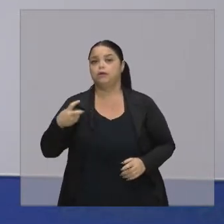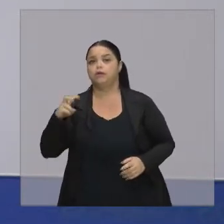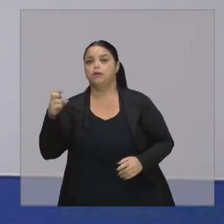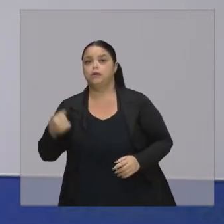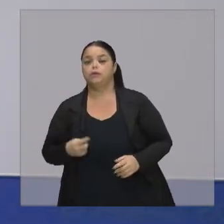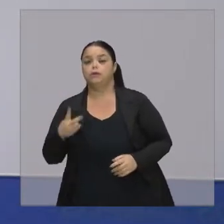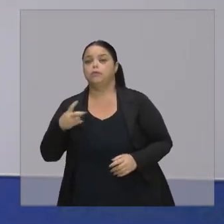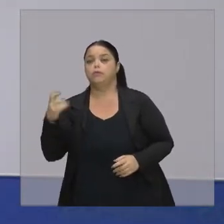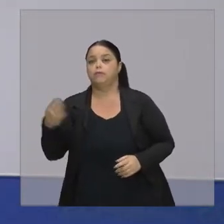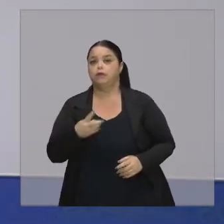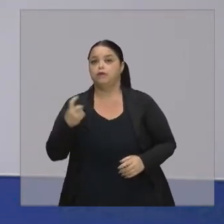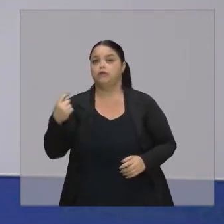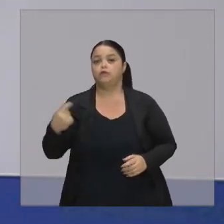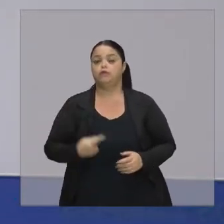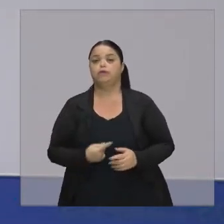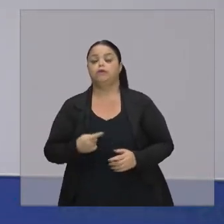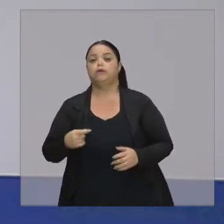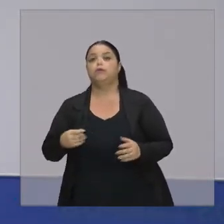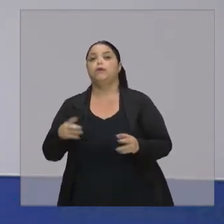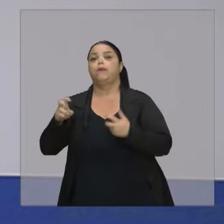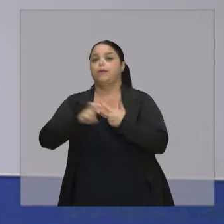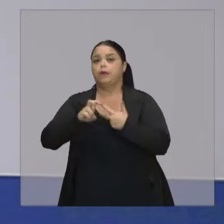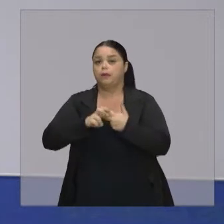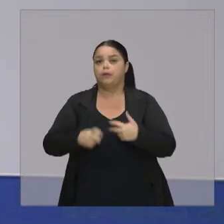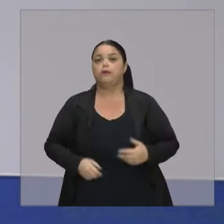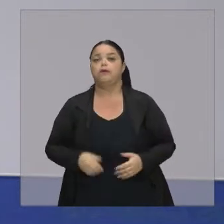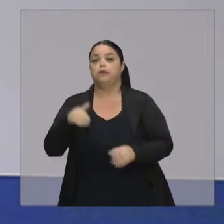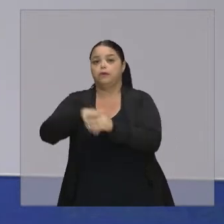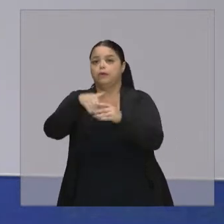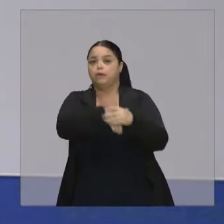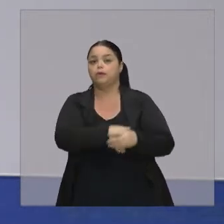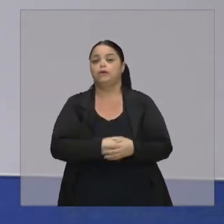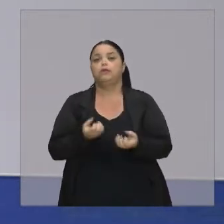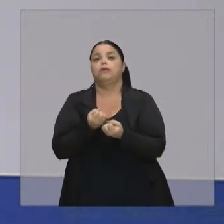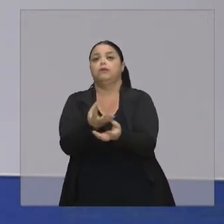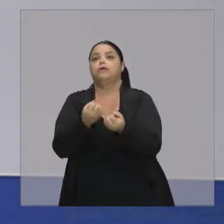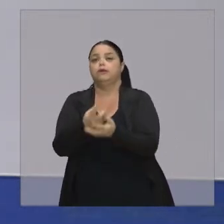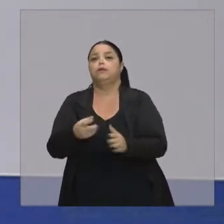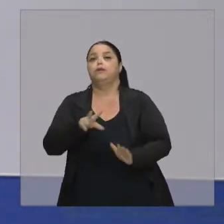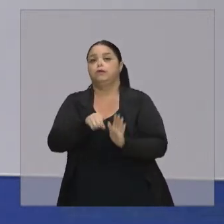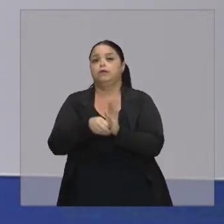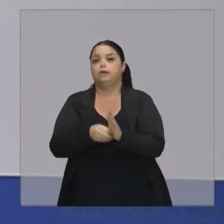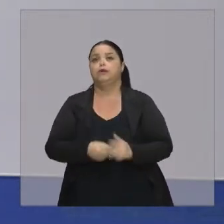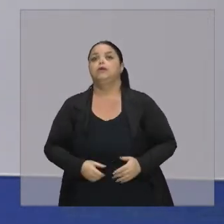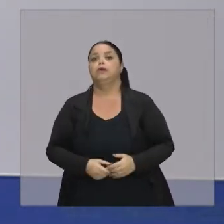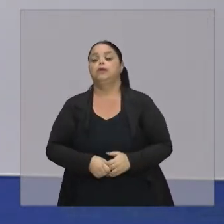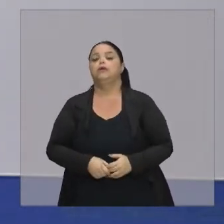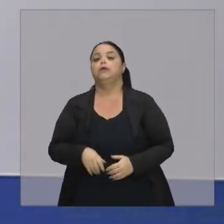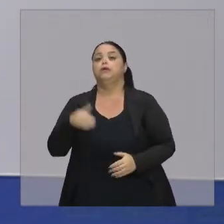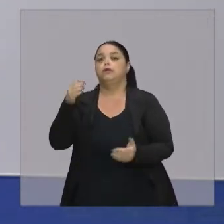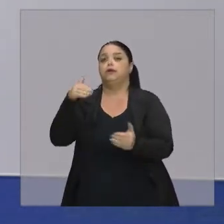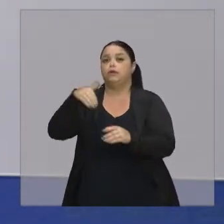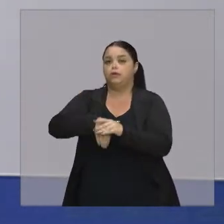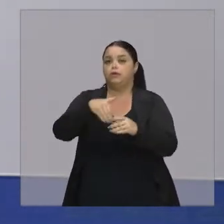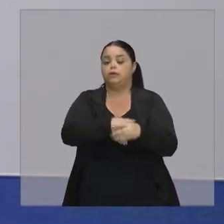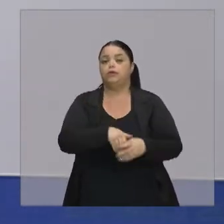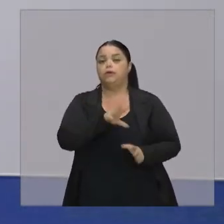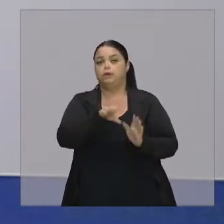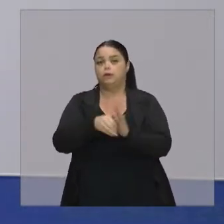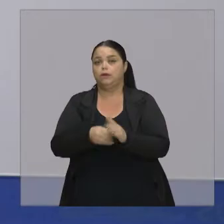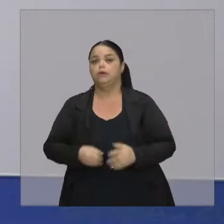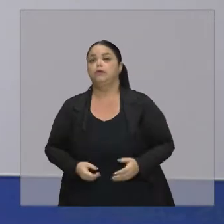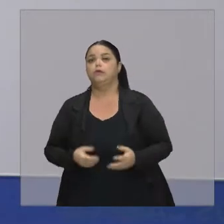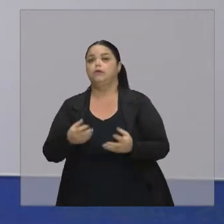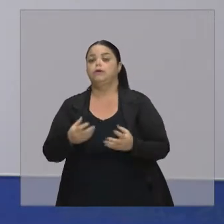625/2021. De autoria do Poder Executivo. Em votação, o processo. Informa aos senhores vereadores que o processo possui uma emenda. Em votação, a emenda. Vereadores